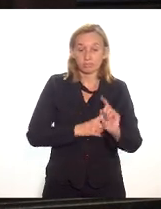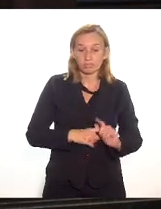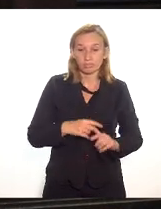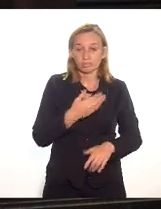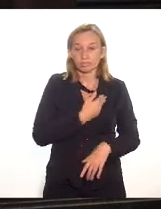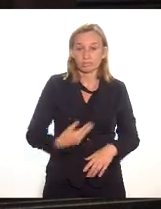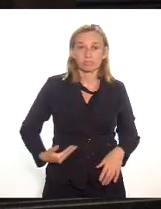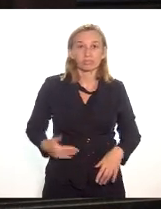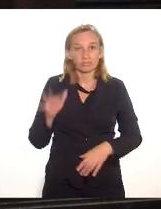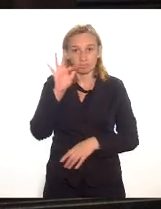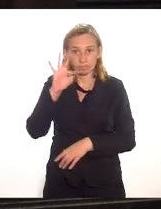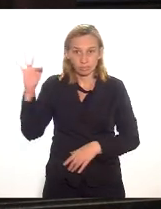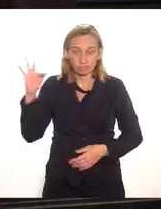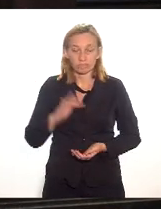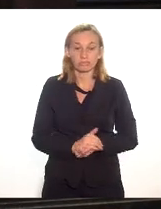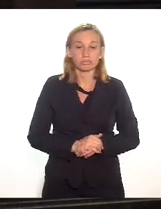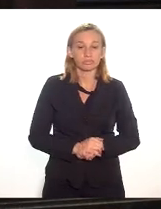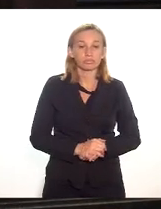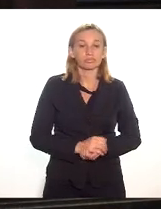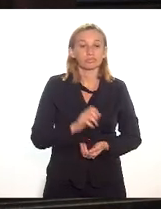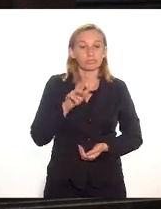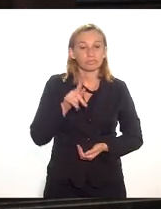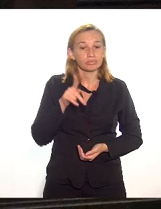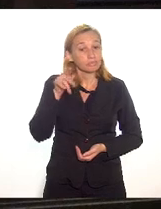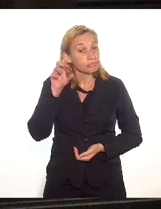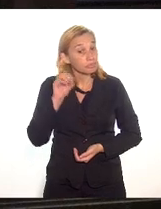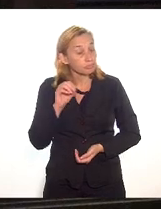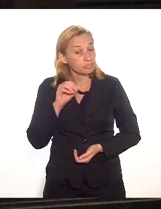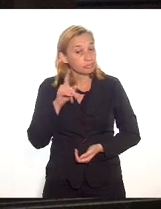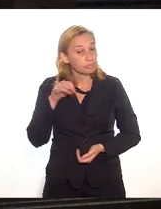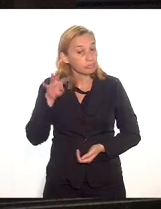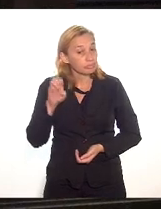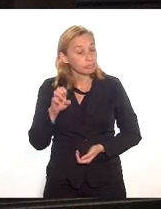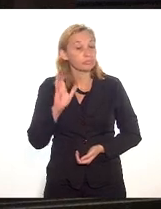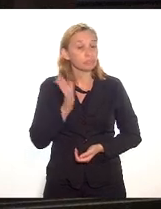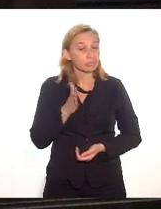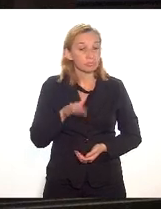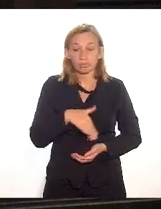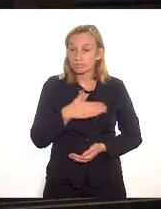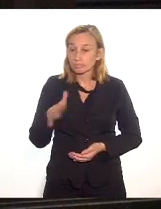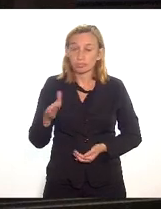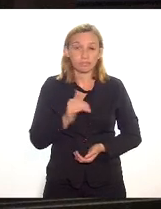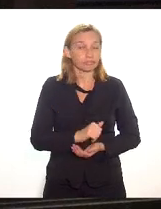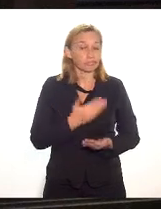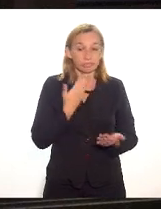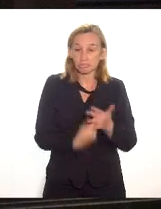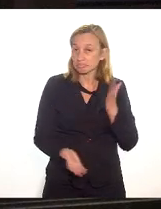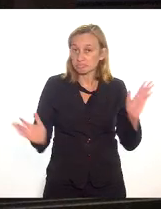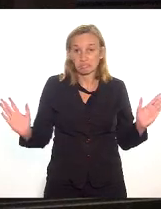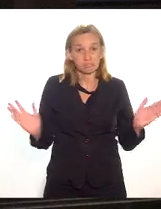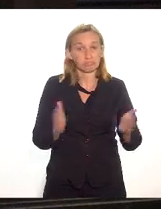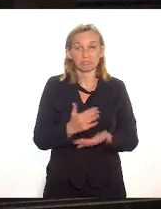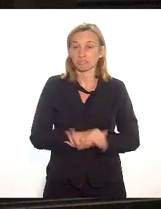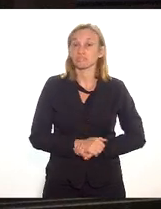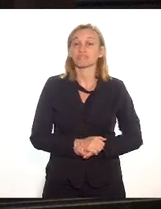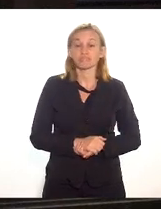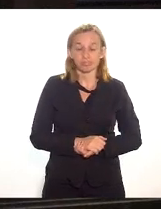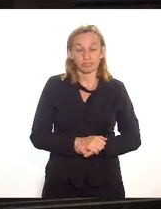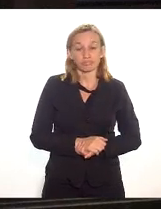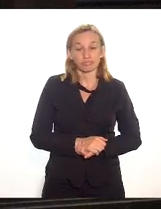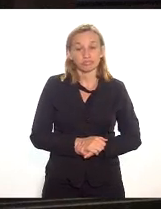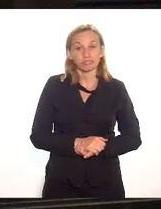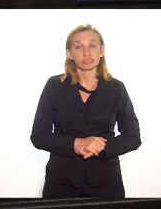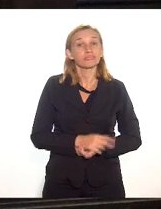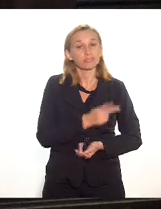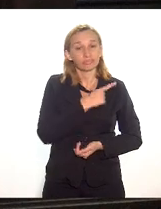federal, se dependesse do Paulo Guedes, nós já estávamos fora, nós já estávamos ferrados, fritos ou cozidos,